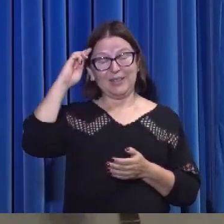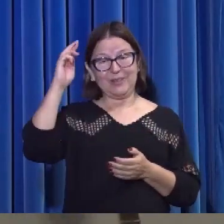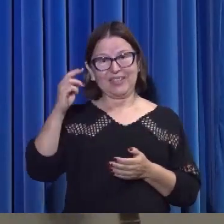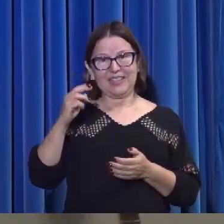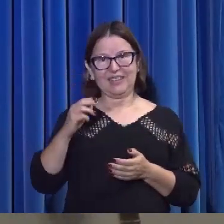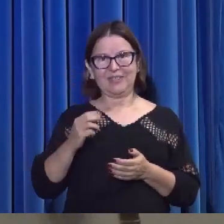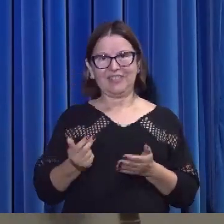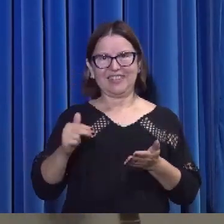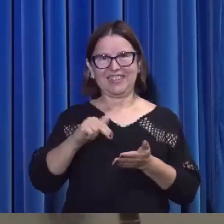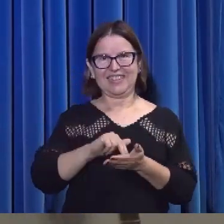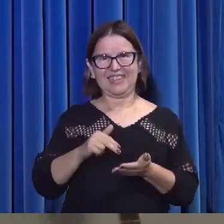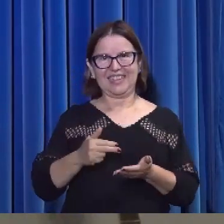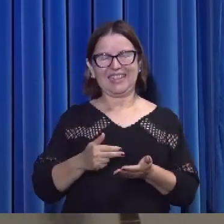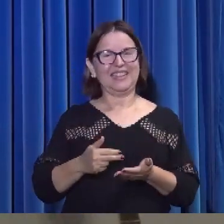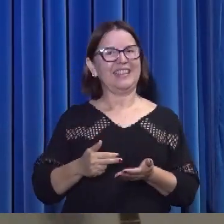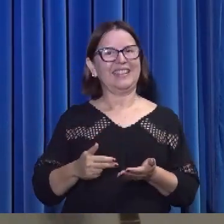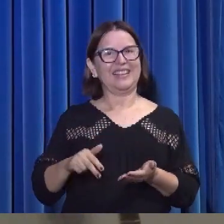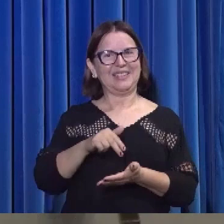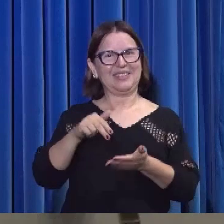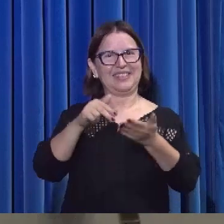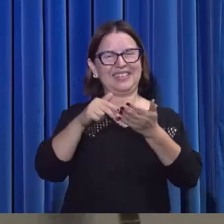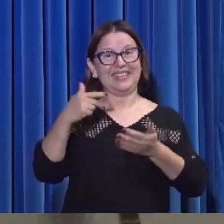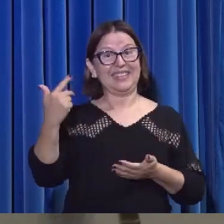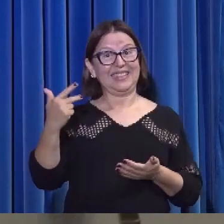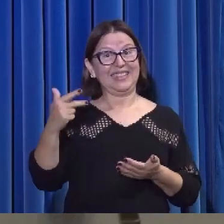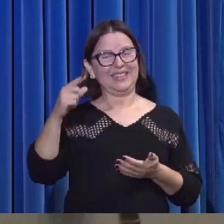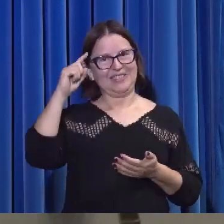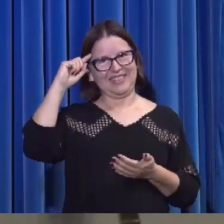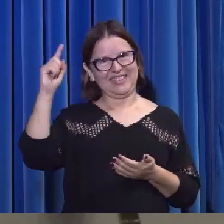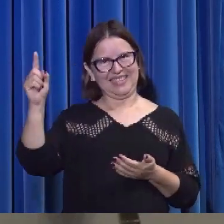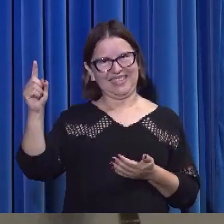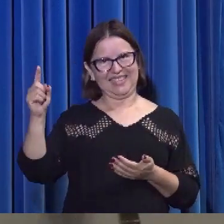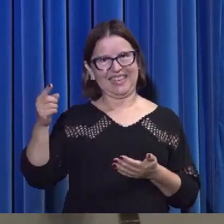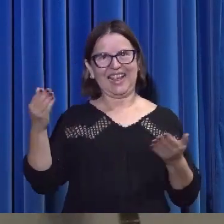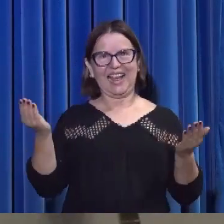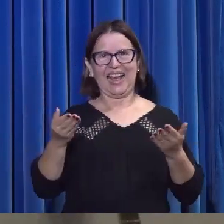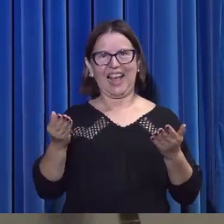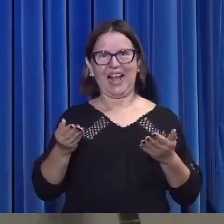ele em novidade de vida. E agora ele vem habitar em mim.